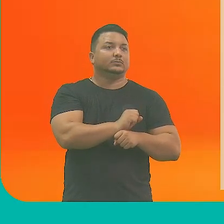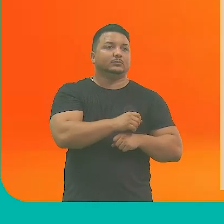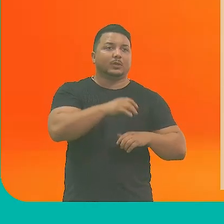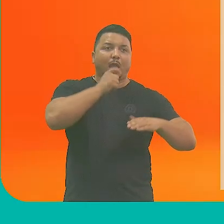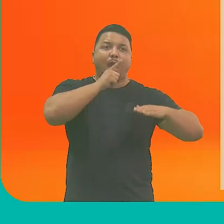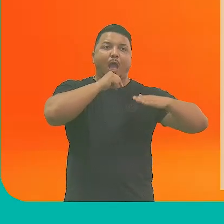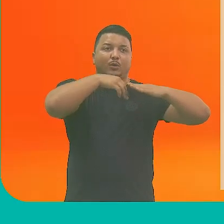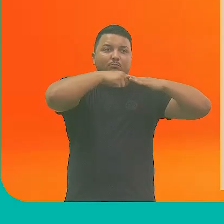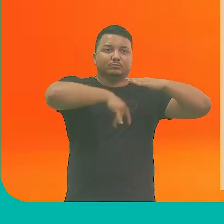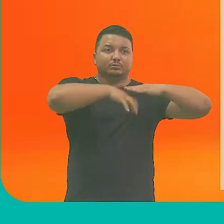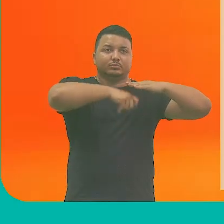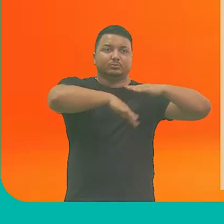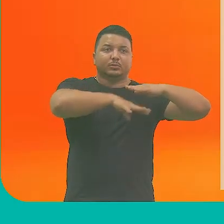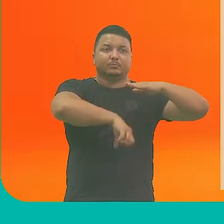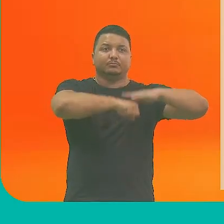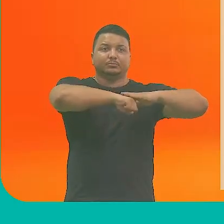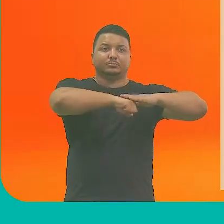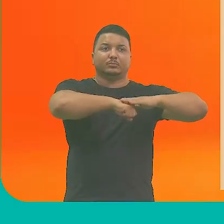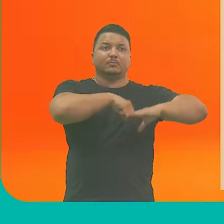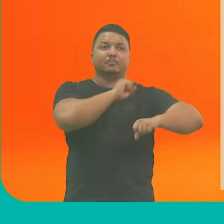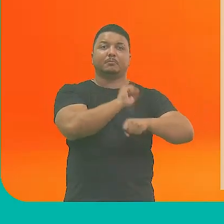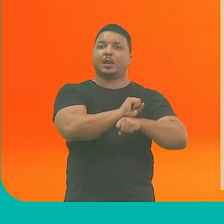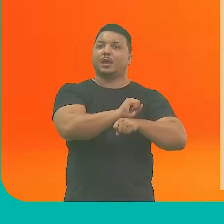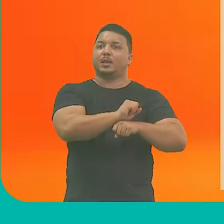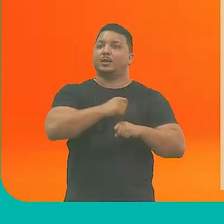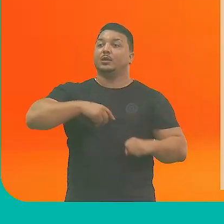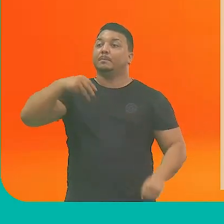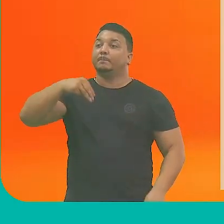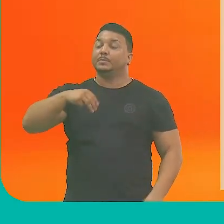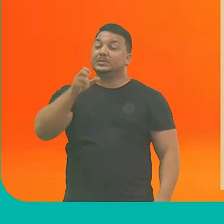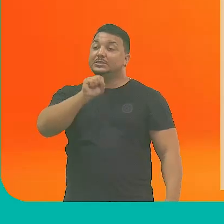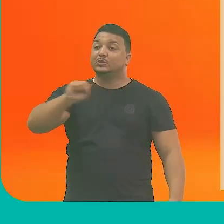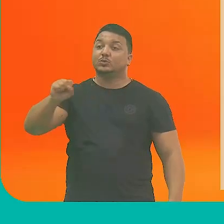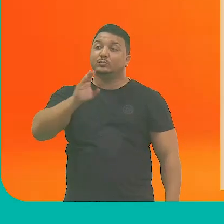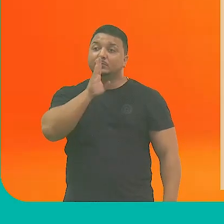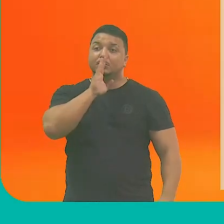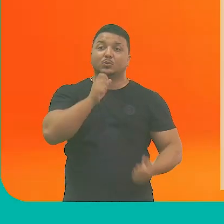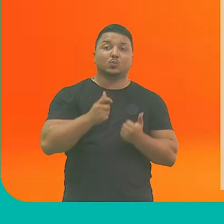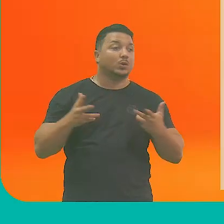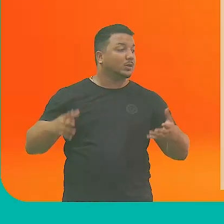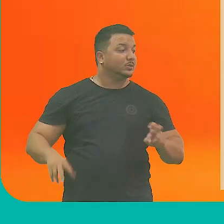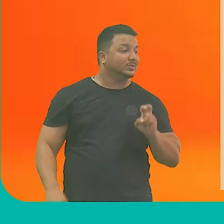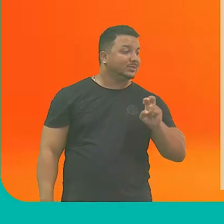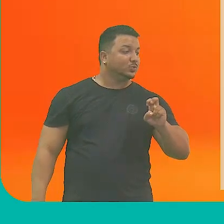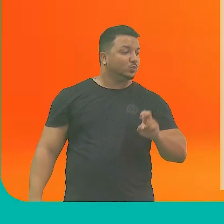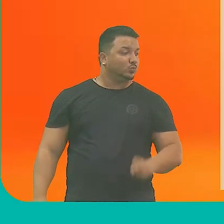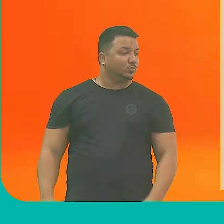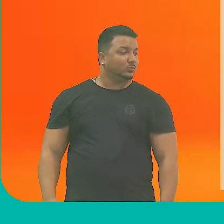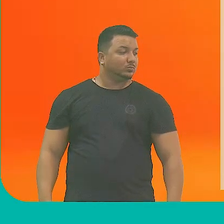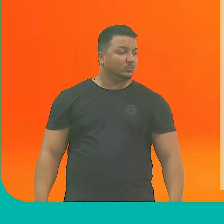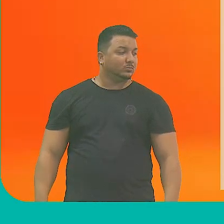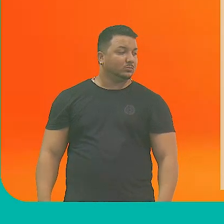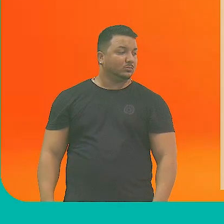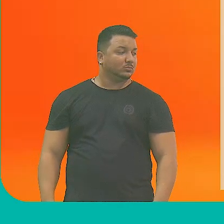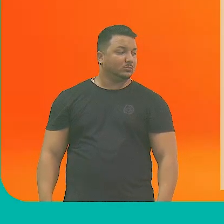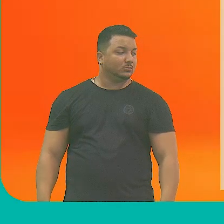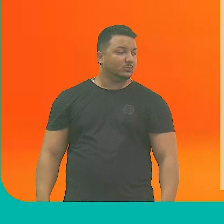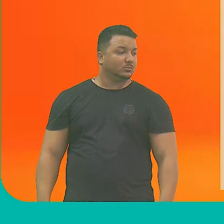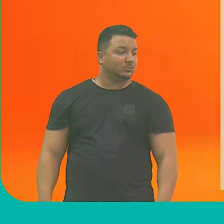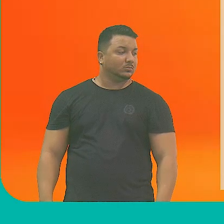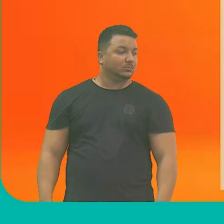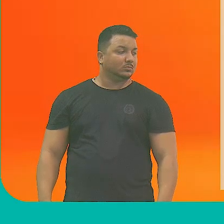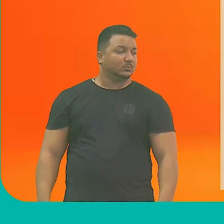liberar água, concorda? E ela fica quantos segundos sem liberar água? 5. Então,